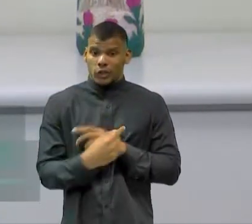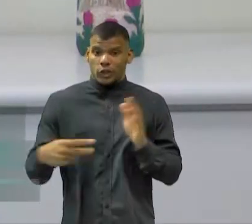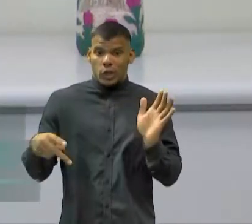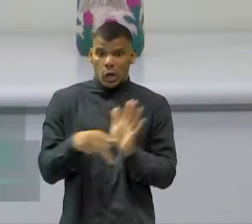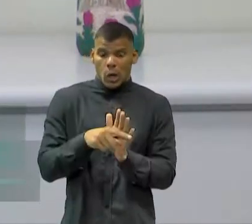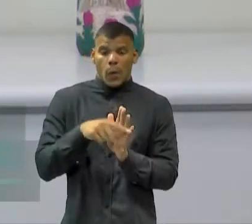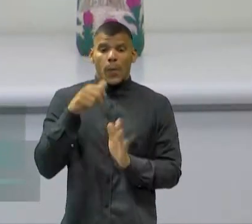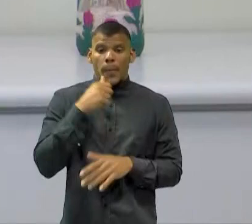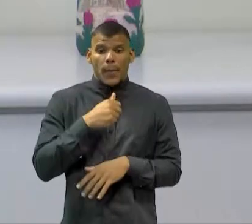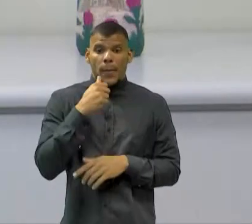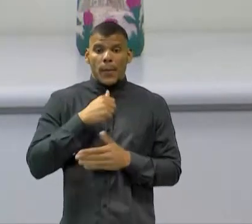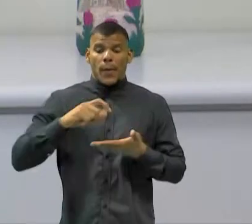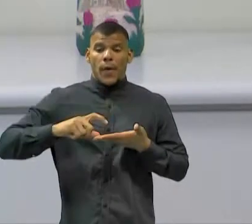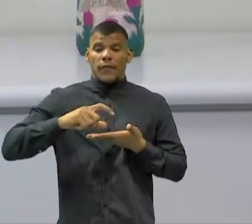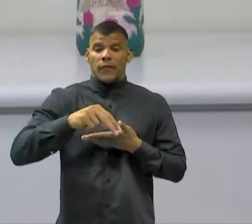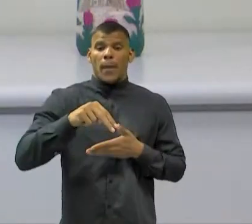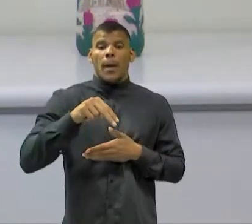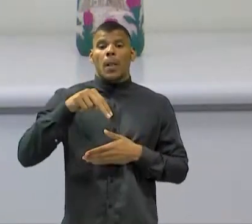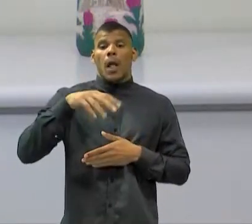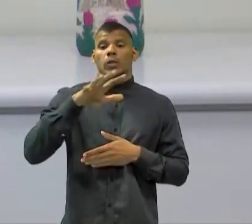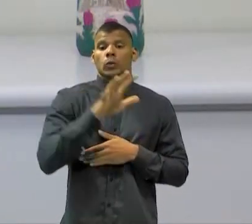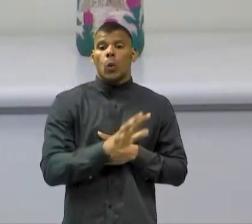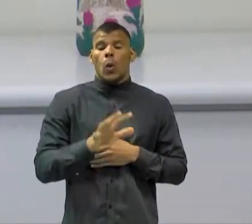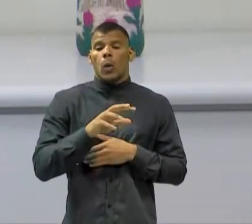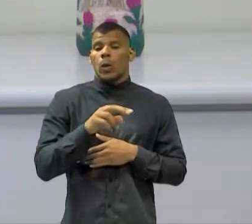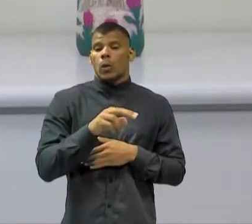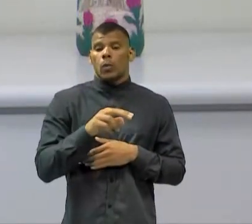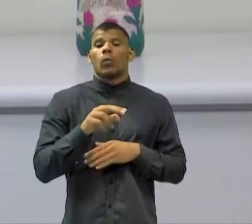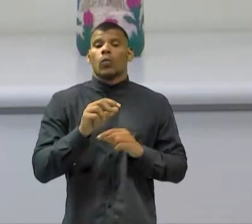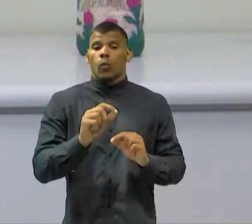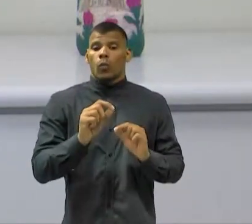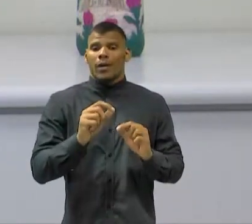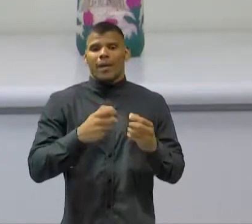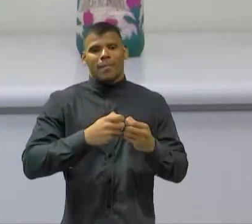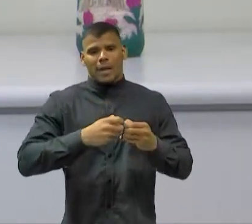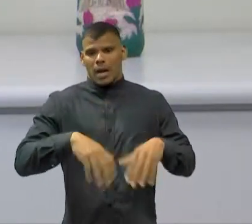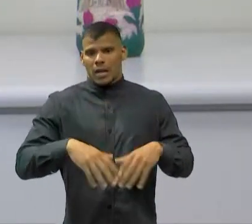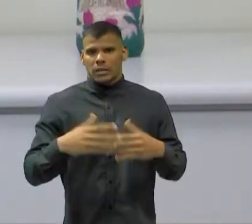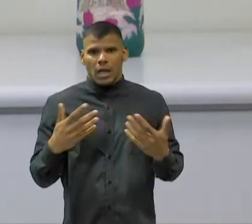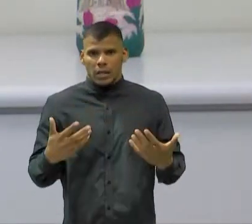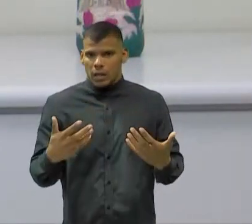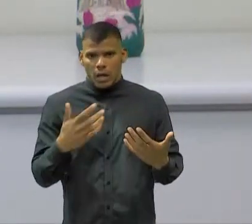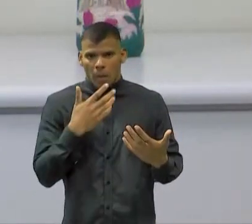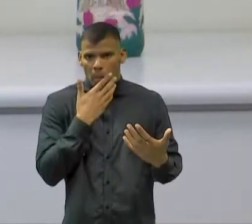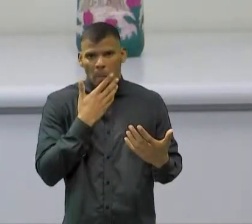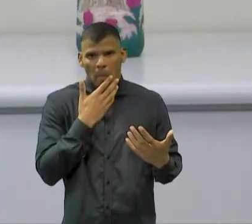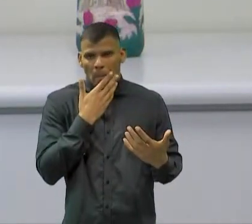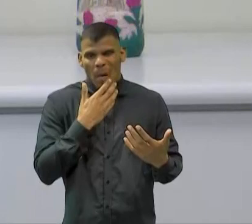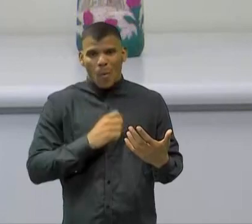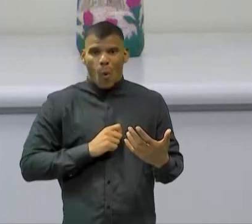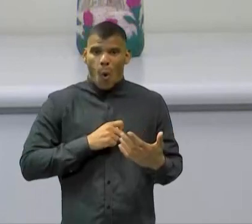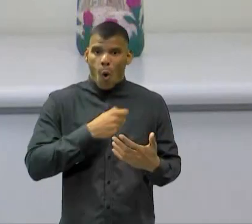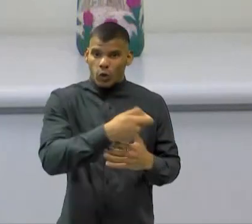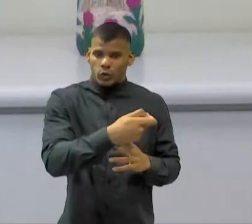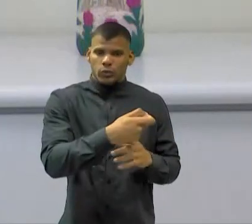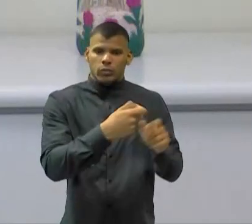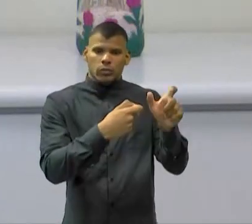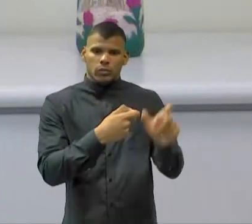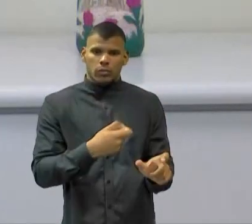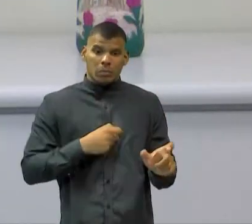do investimento nacional, foi muito precária, né? O discurso do ódio,